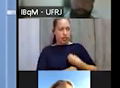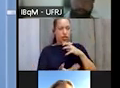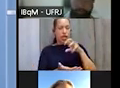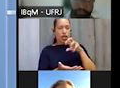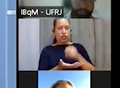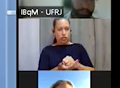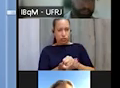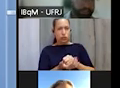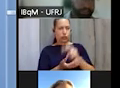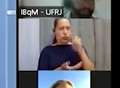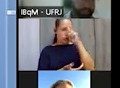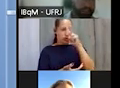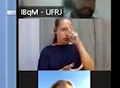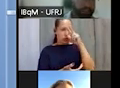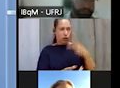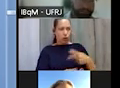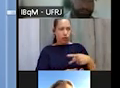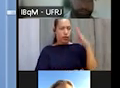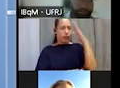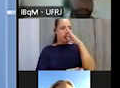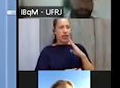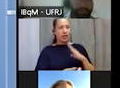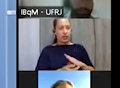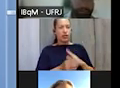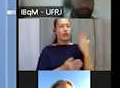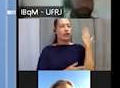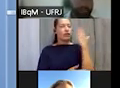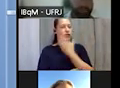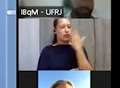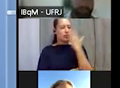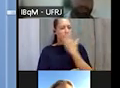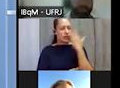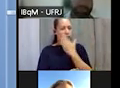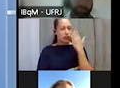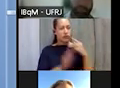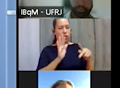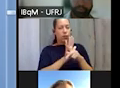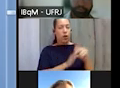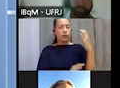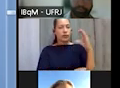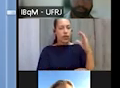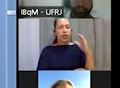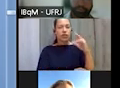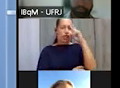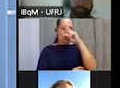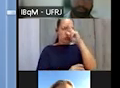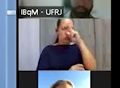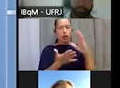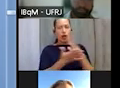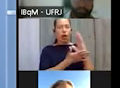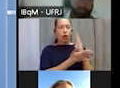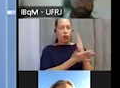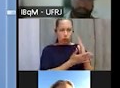no Brasil dessa questão dos invisíveis da ciência algumas histórias, tanto para a geologia como para